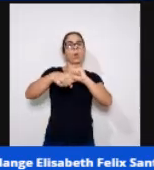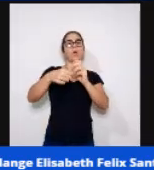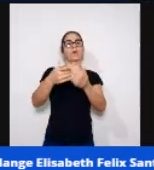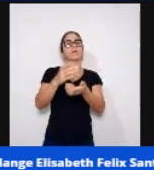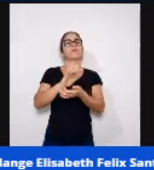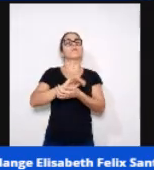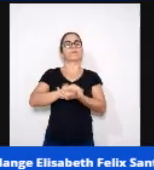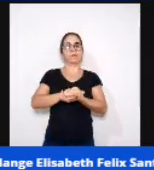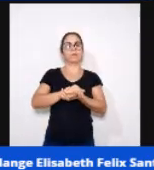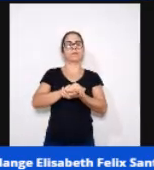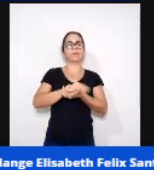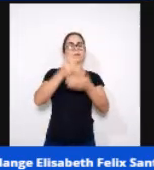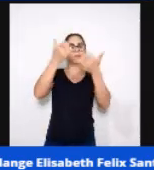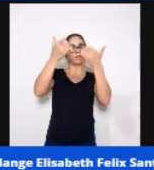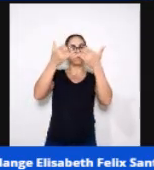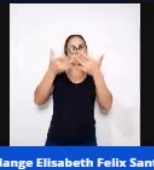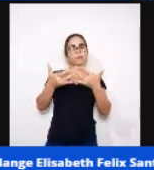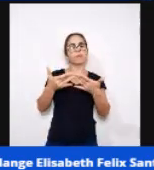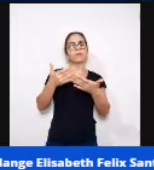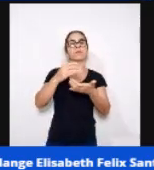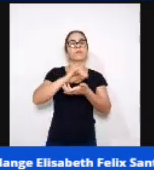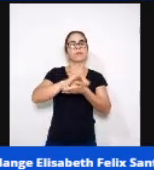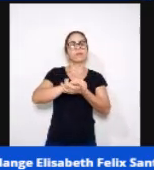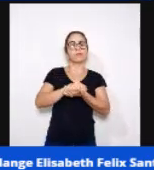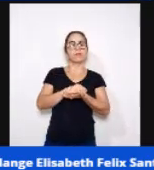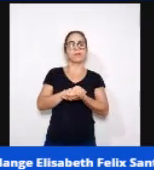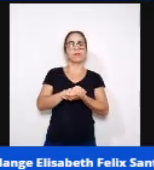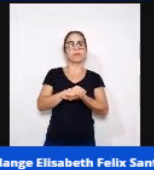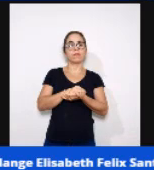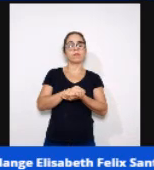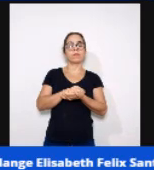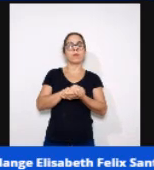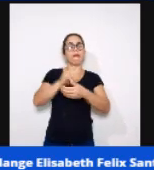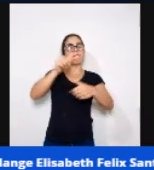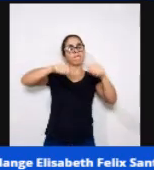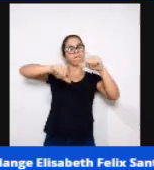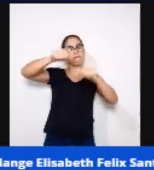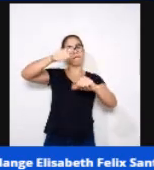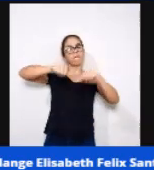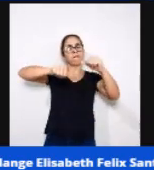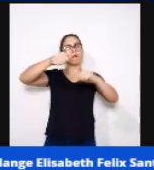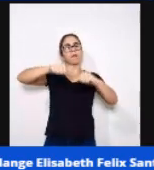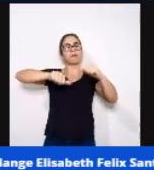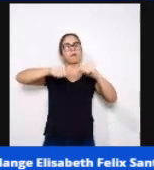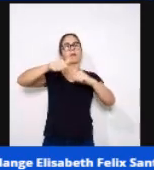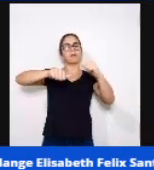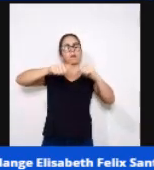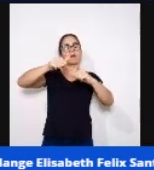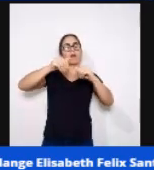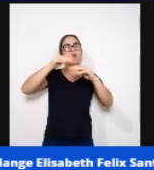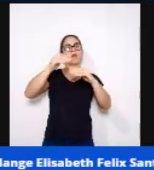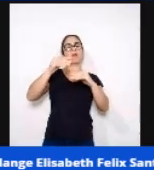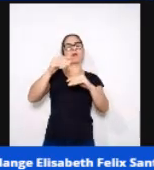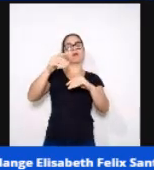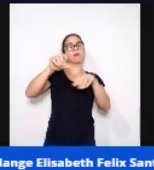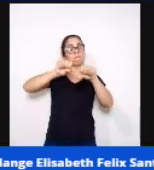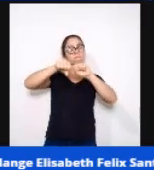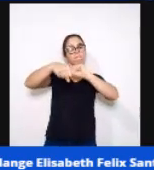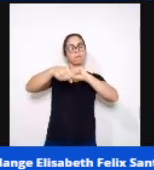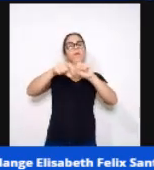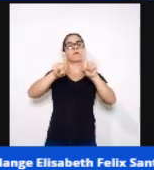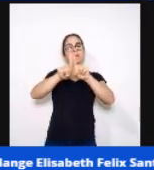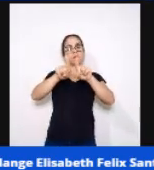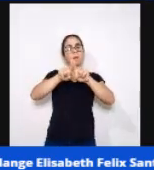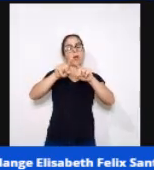pontos que vocês já vêm fazendo muito bem, por sinal. A avaliação ela tem que ser formativa e contínua. Então, como que nós